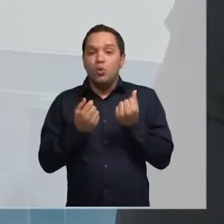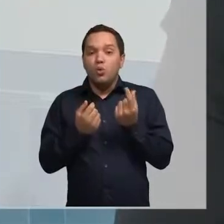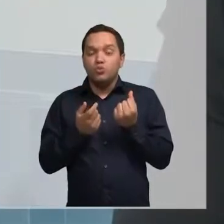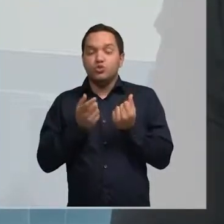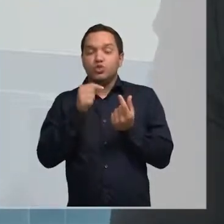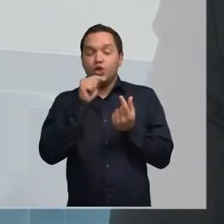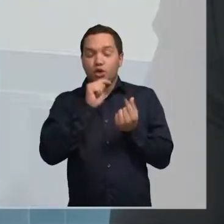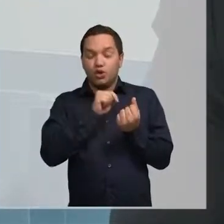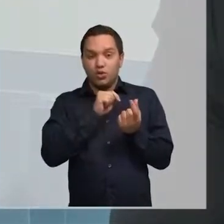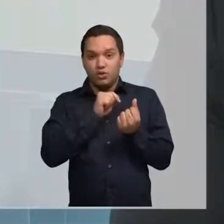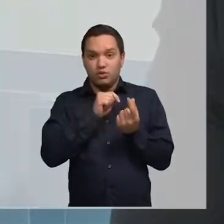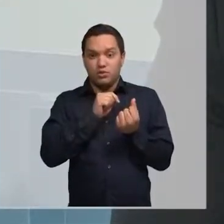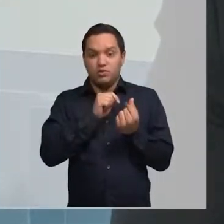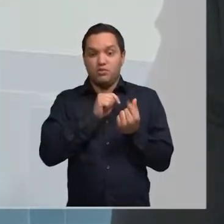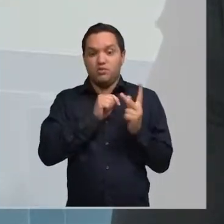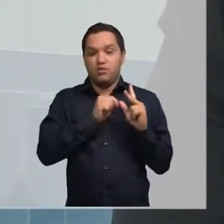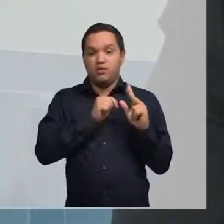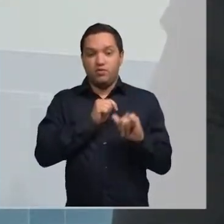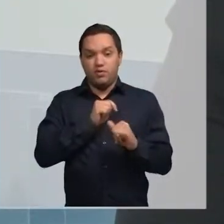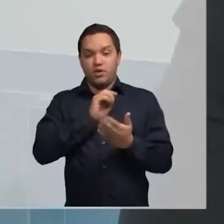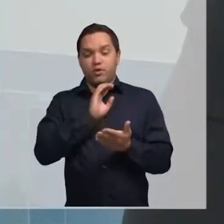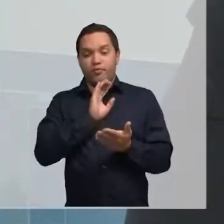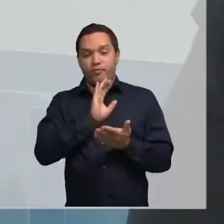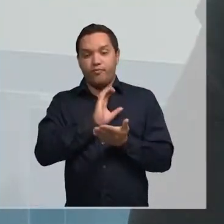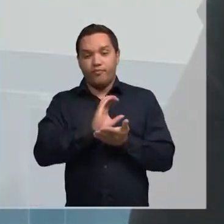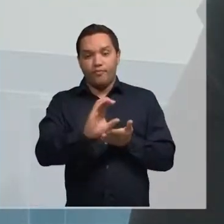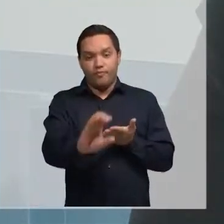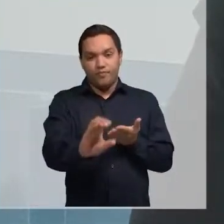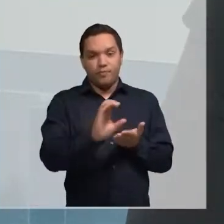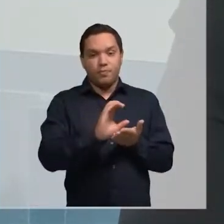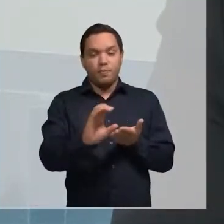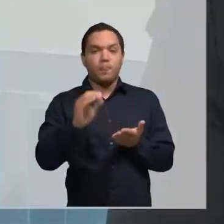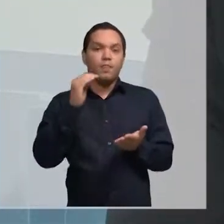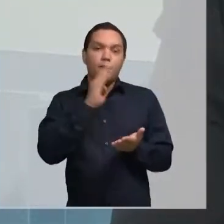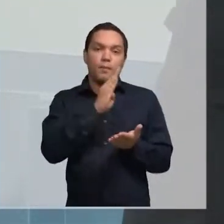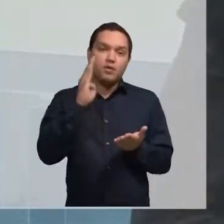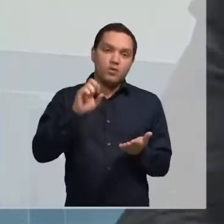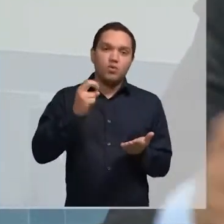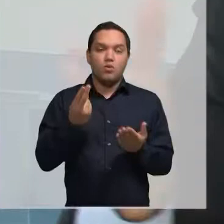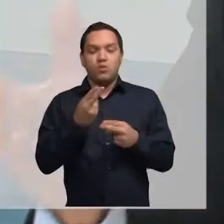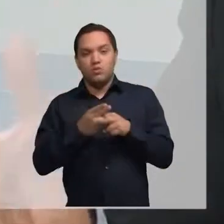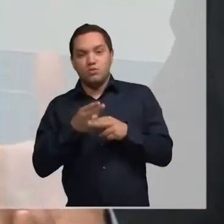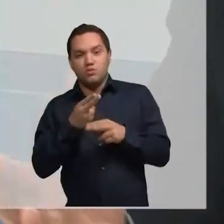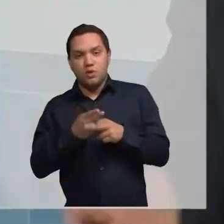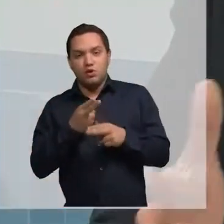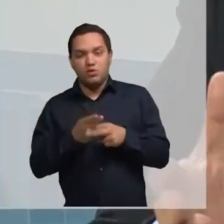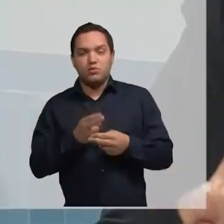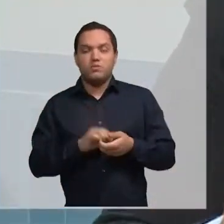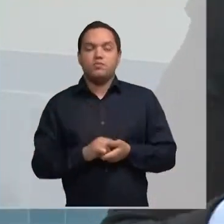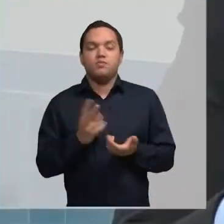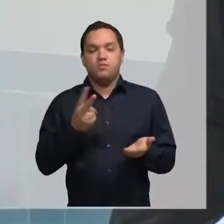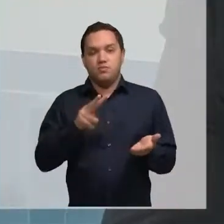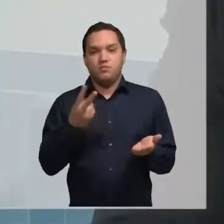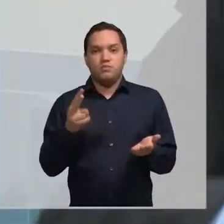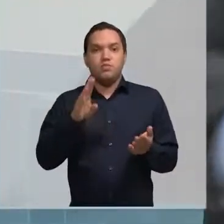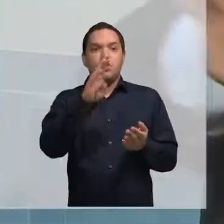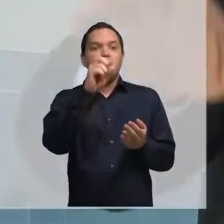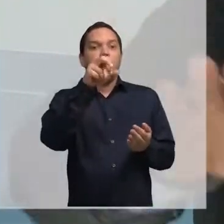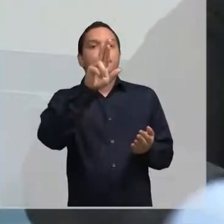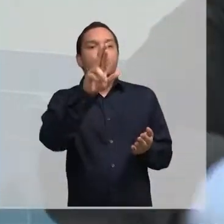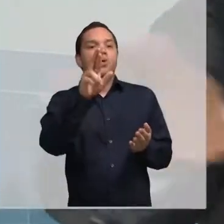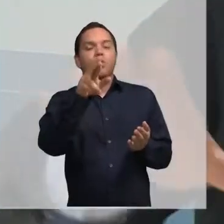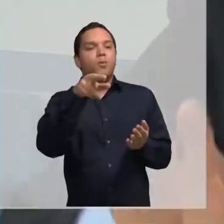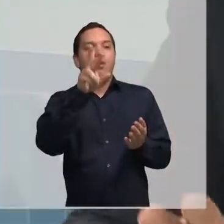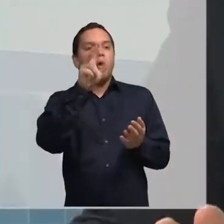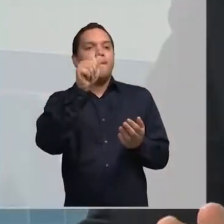vai financiar essa pessoa pelo Banco do Brasil ou pela Caixa Econômica. Ele quis detalhar isso. O William Bonner não deixou. Não me